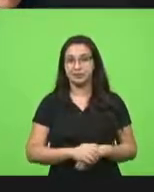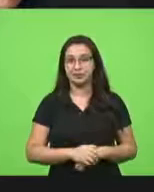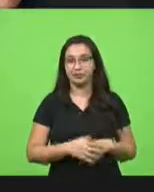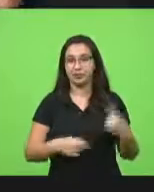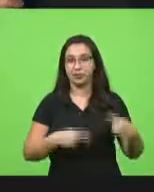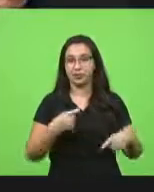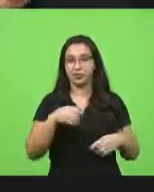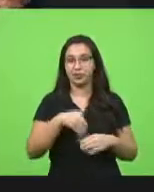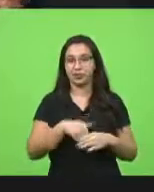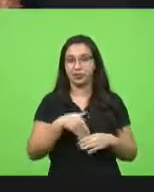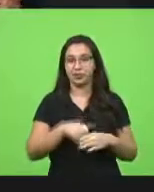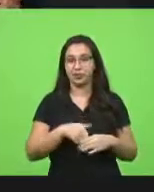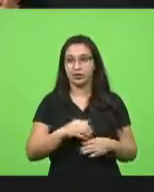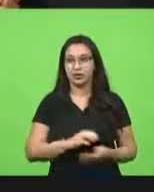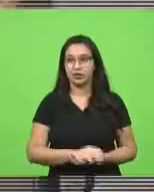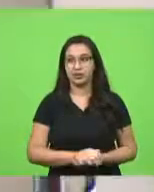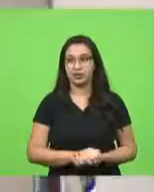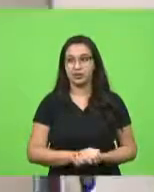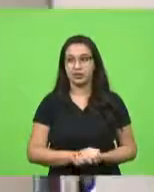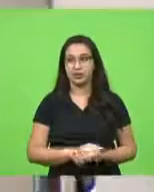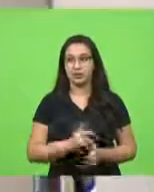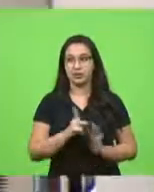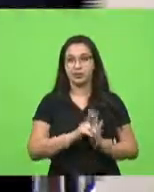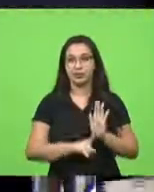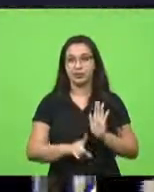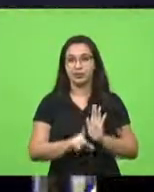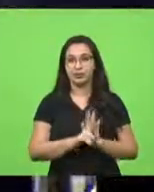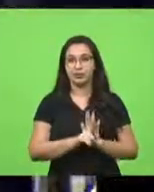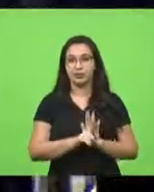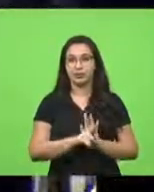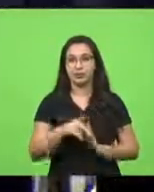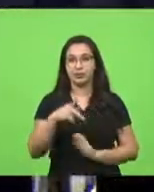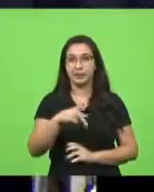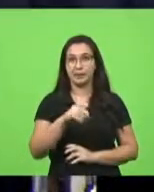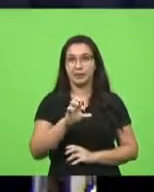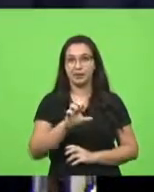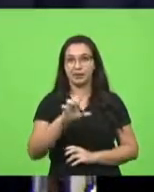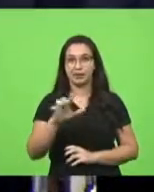em turno único do projeto de conversão em lei de medida provisória, PCL